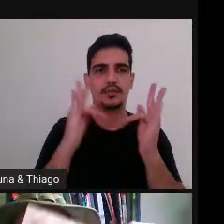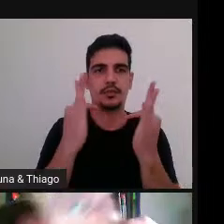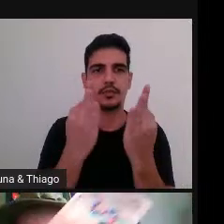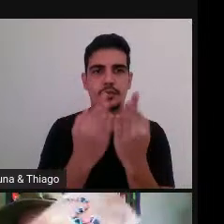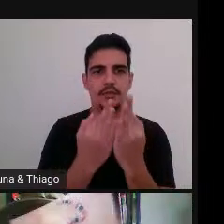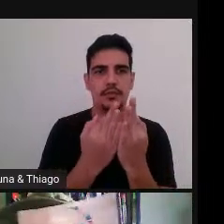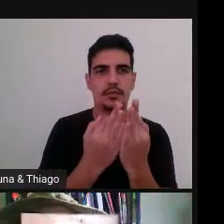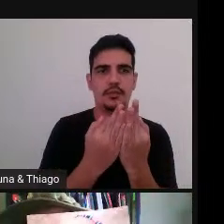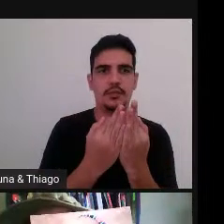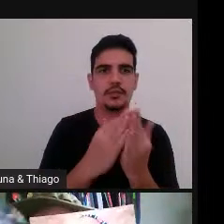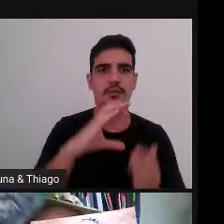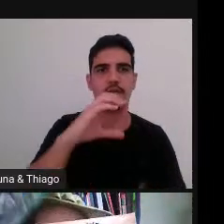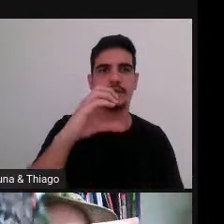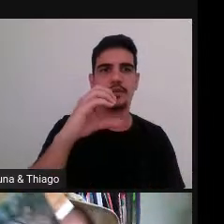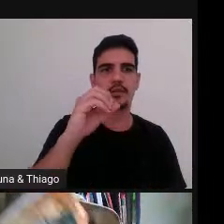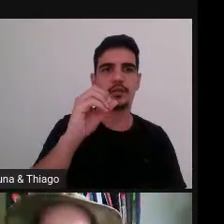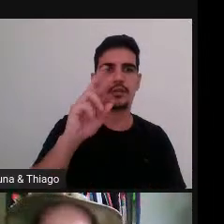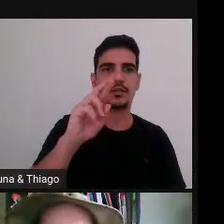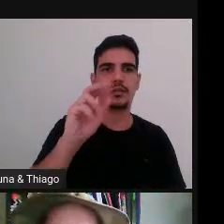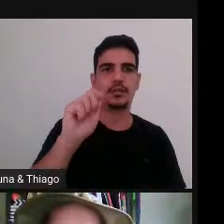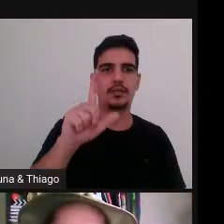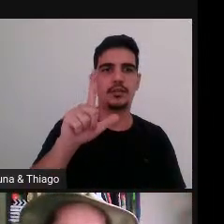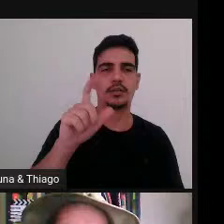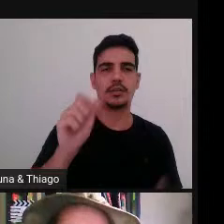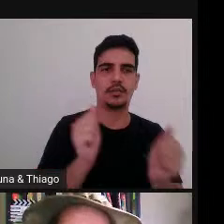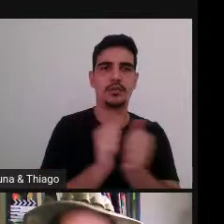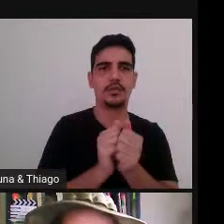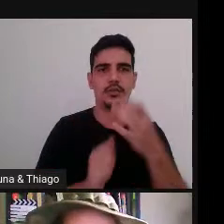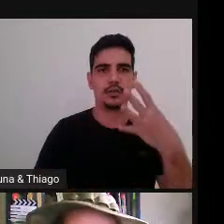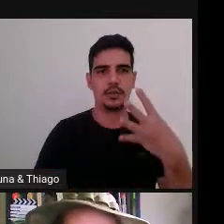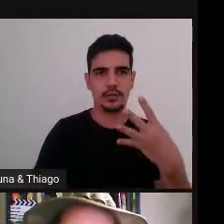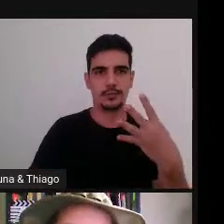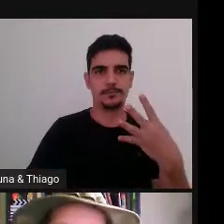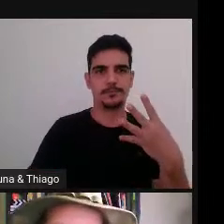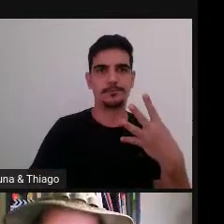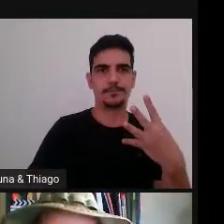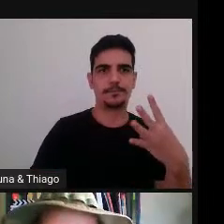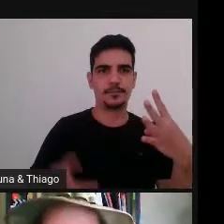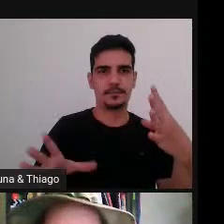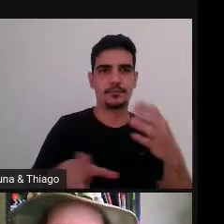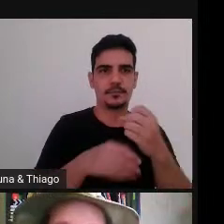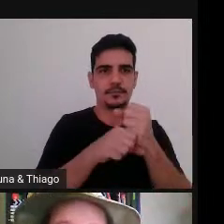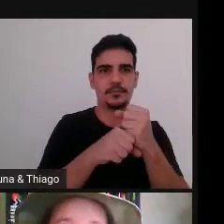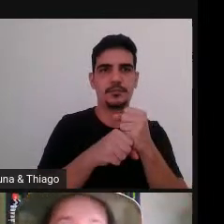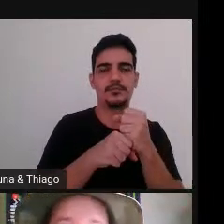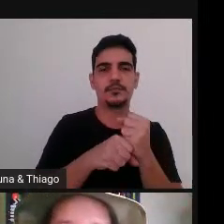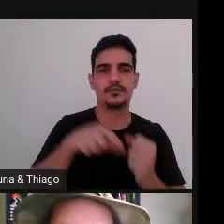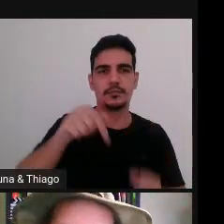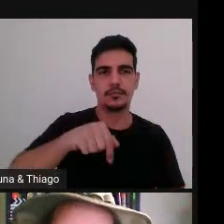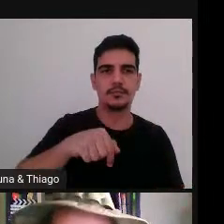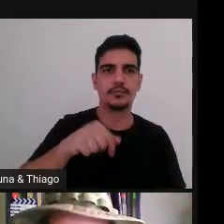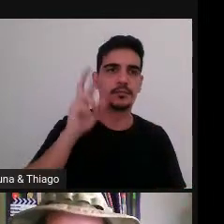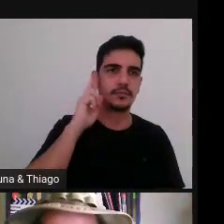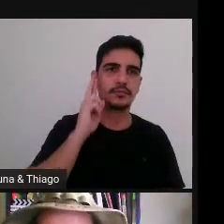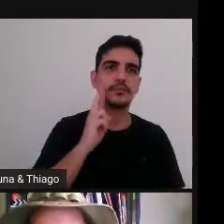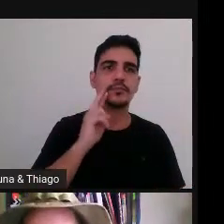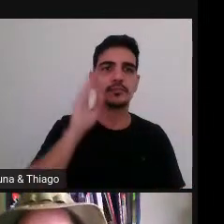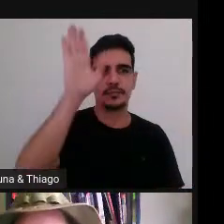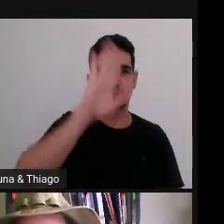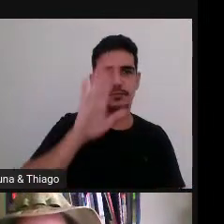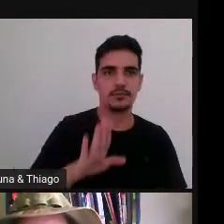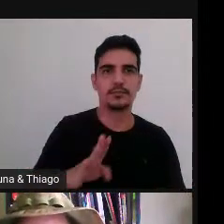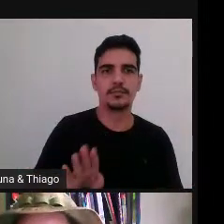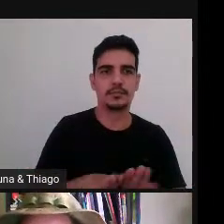que é a cobra coral, junto às quatro ocasionam aí os acidentes que nós temos de importância médica no país.